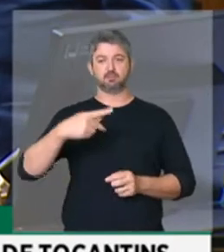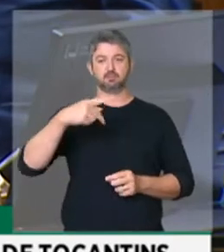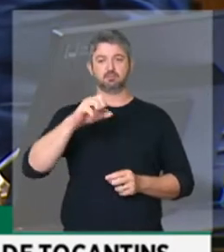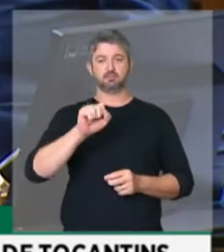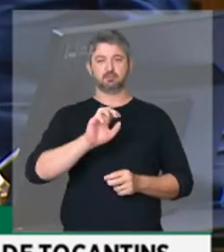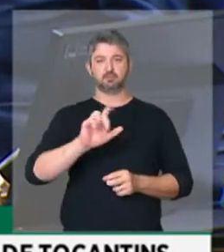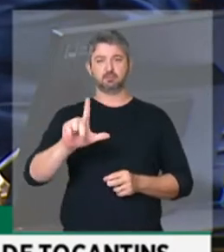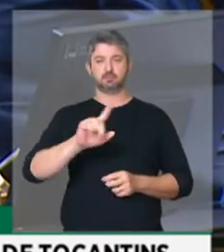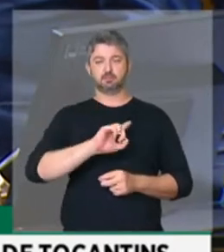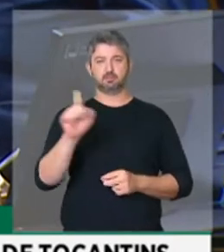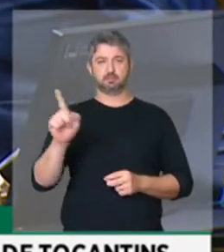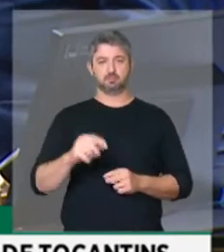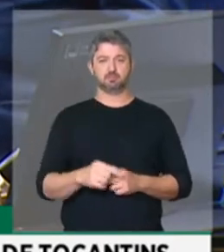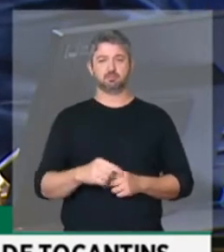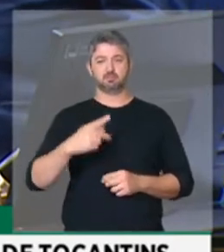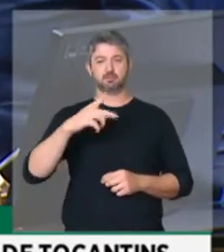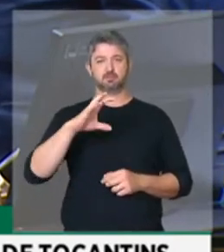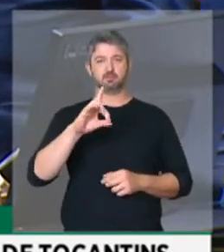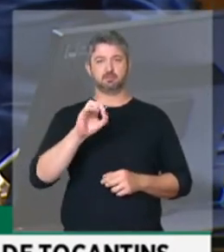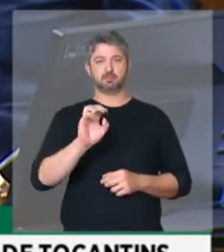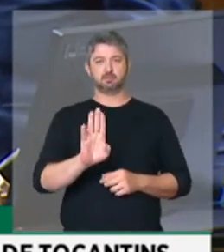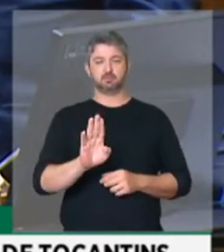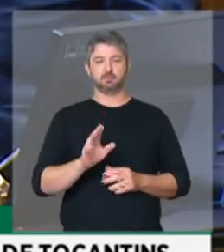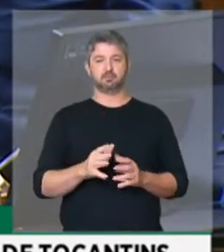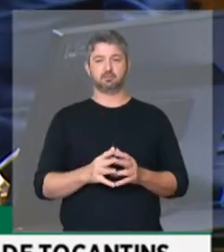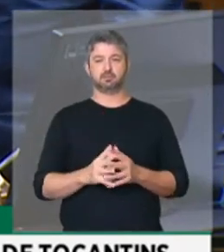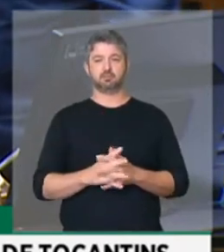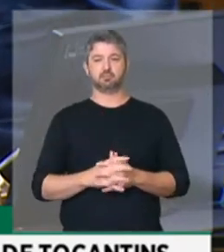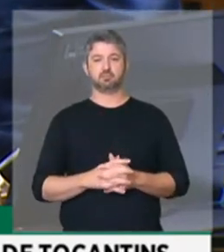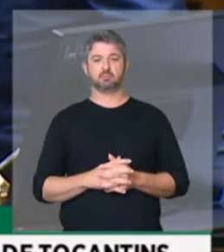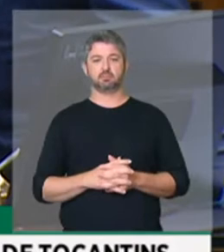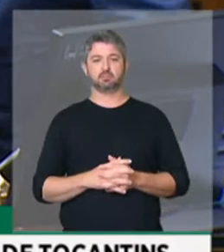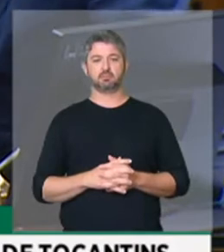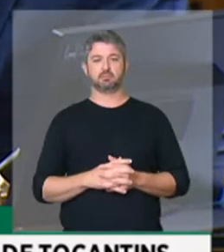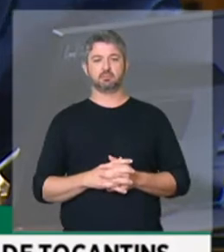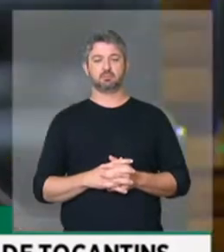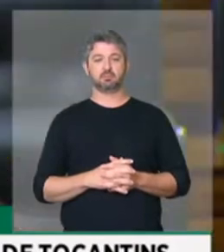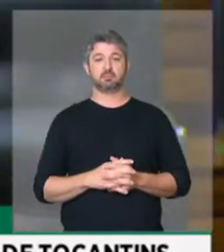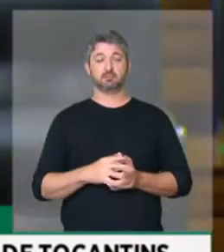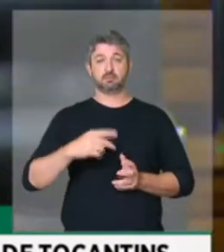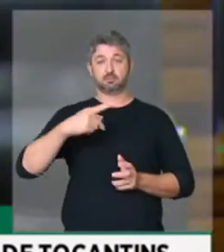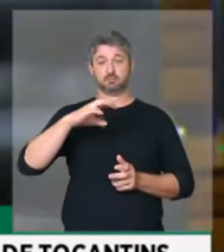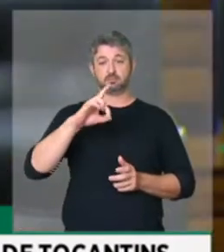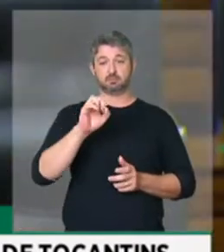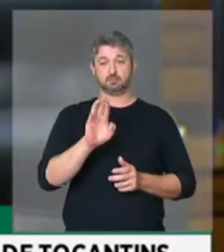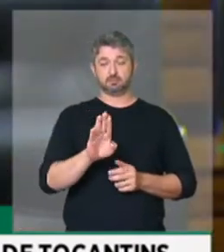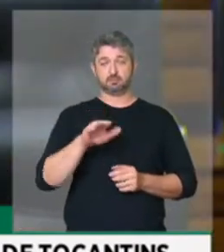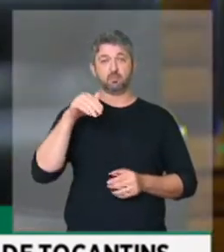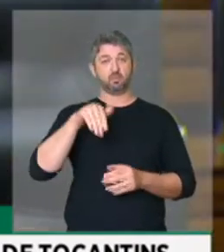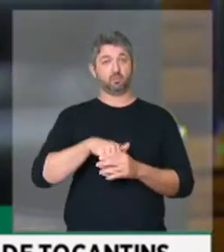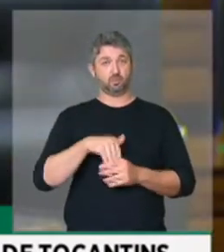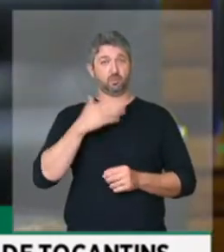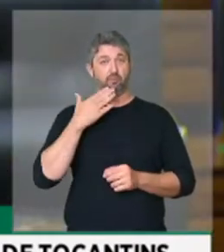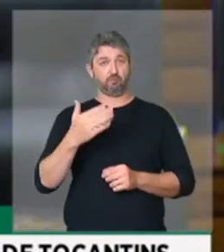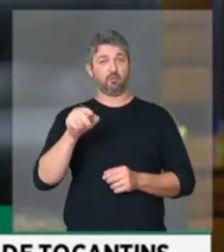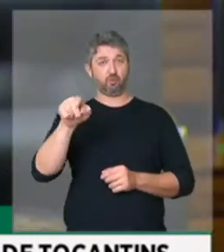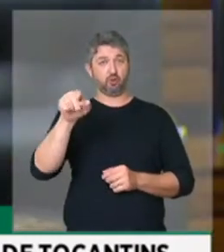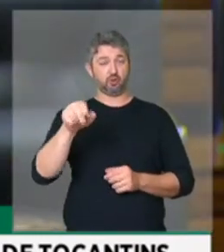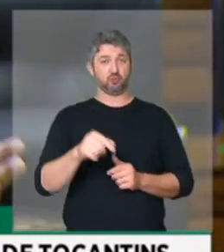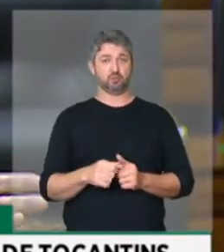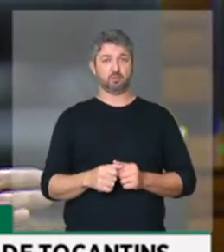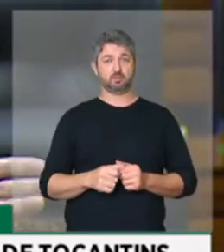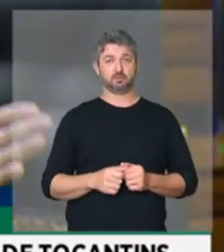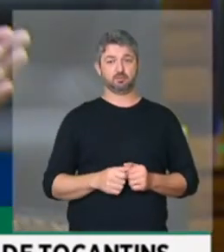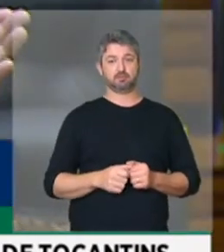Pessoal orienta não, senhor presidente. Pessoal não, PCdoB. Presidente, o PCdoB no primeiro turno votou favorável à matéria.